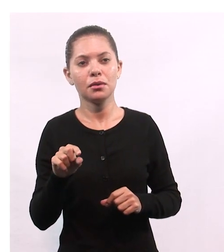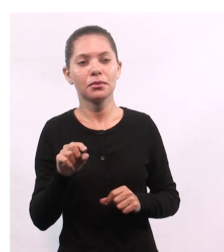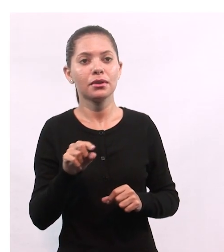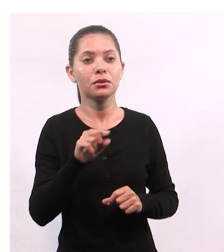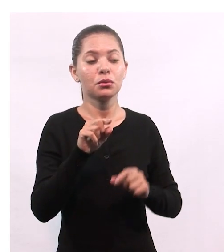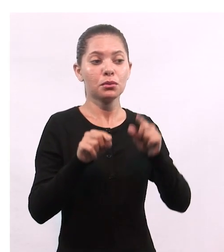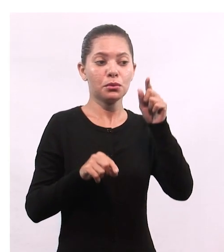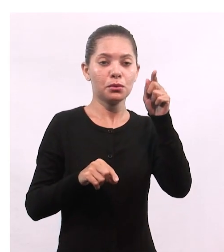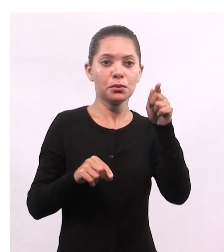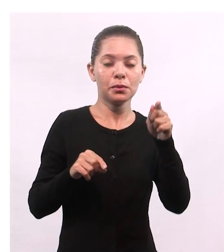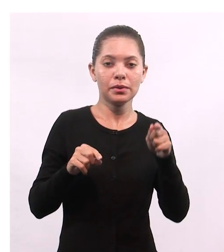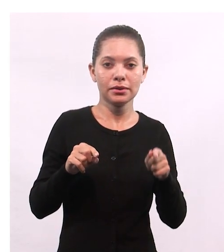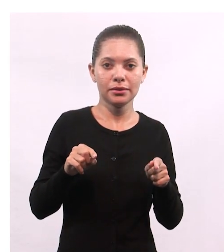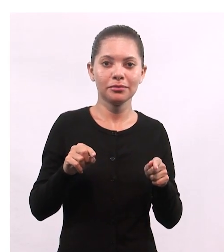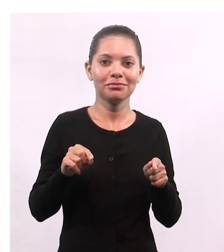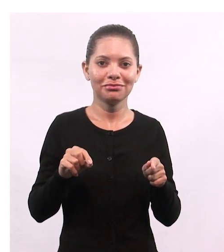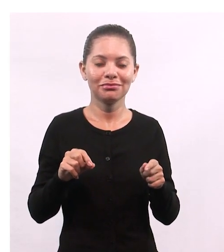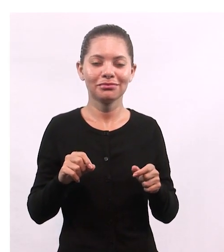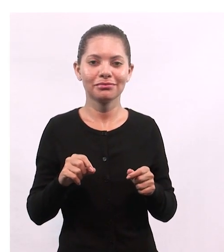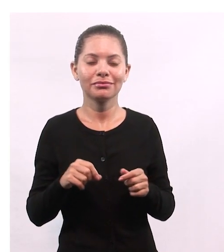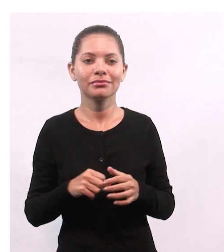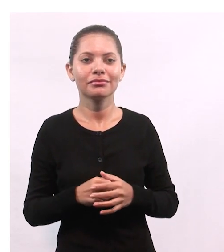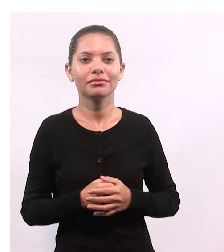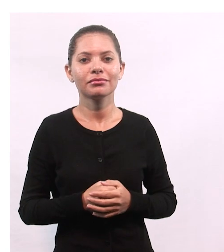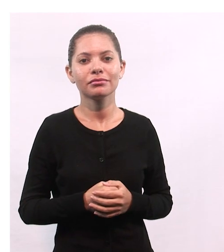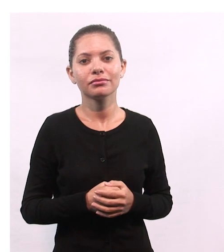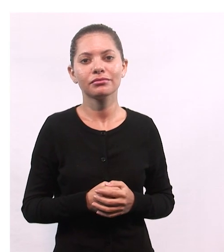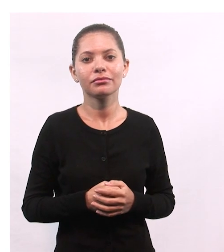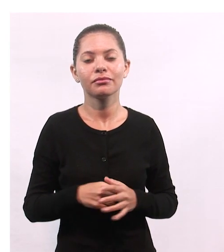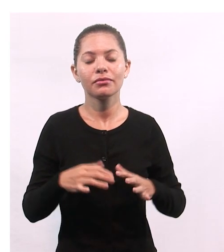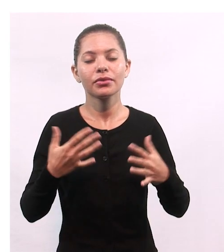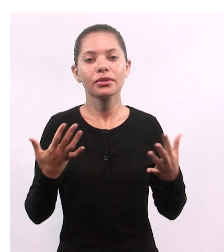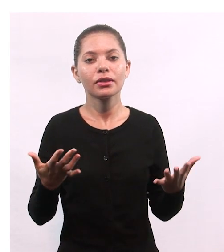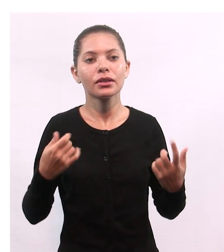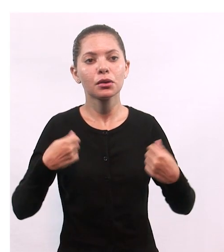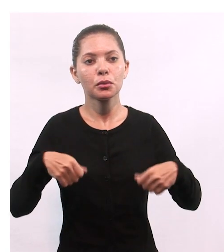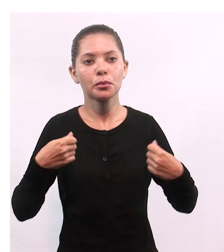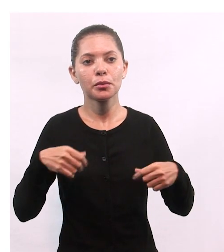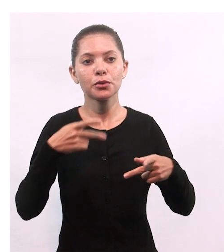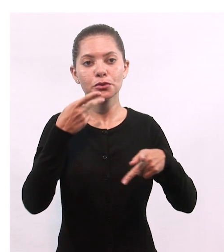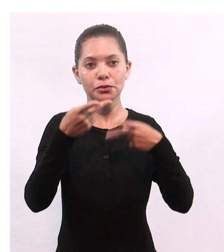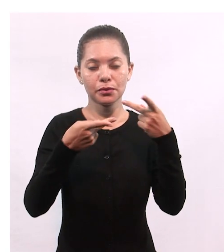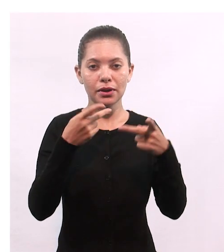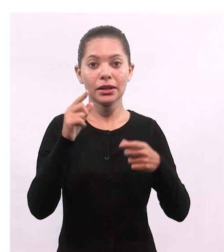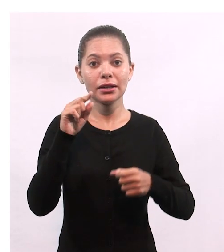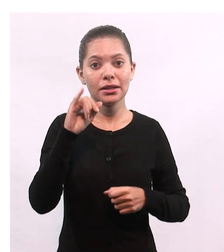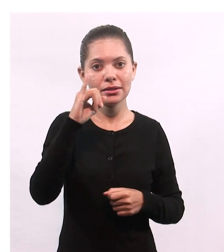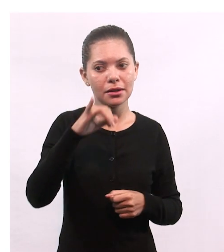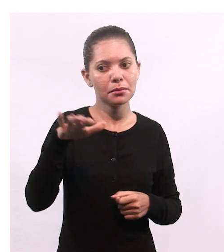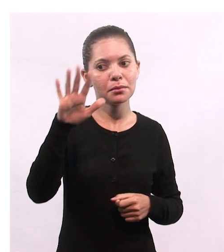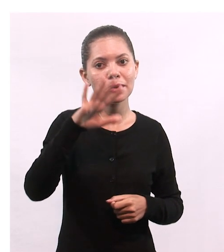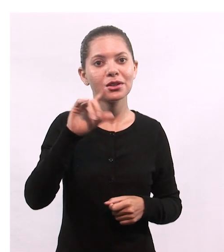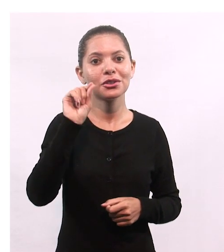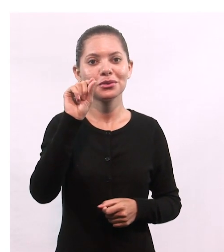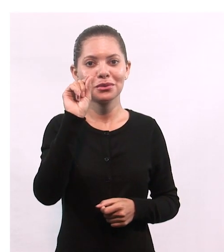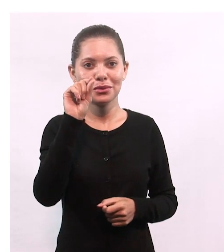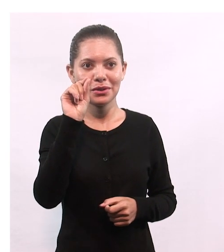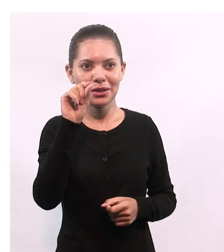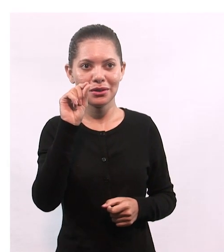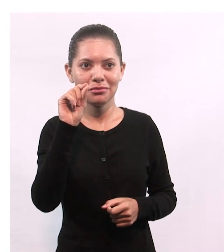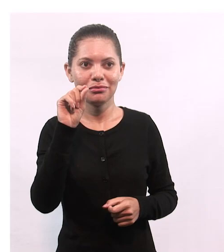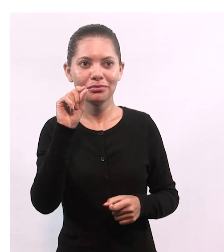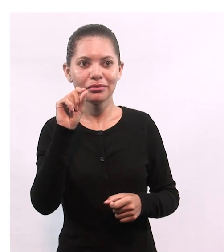lado é paralelo a esse. Então, eu posso dizer que essa figura é um